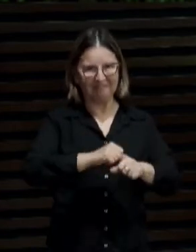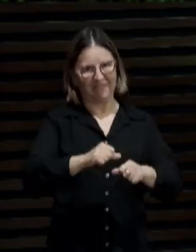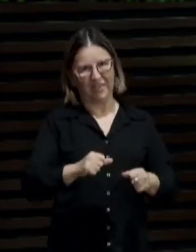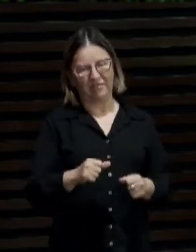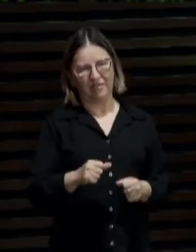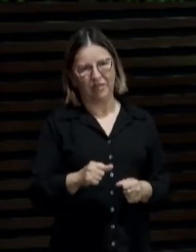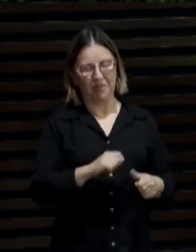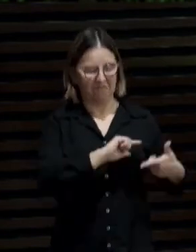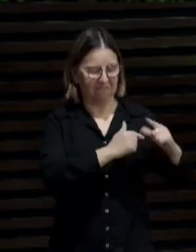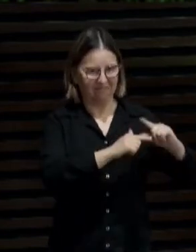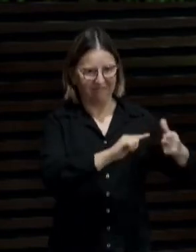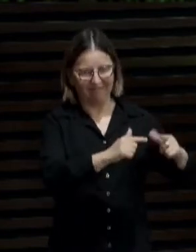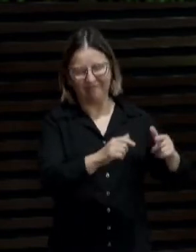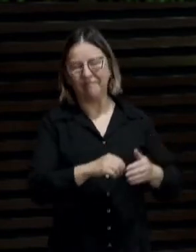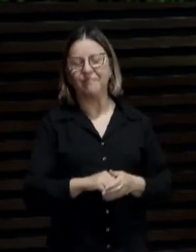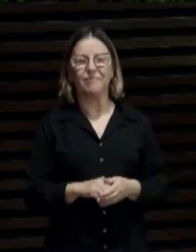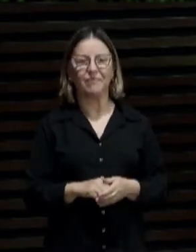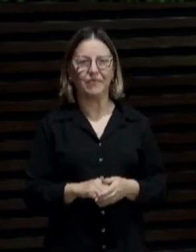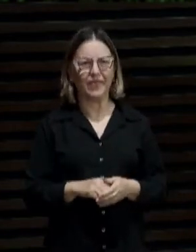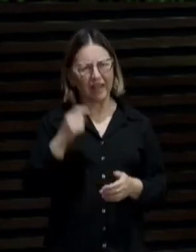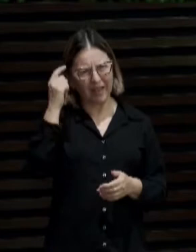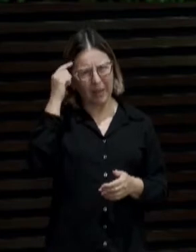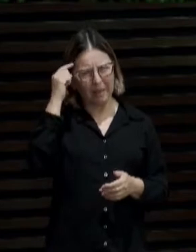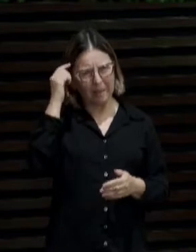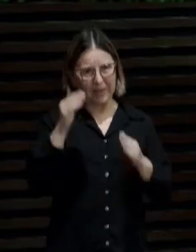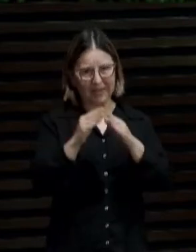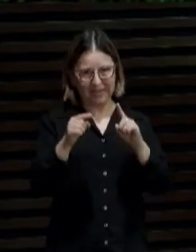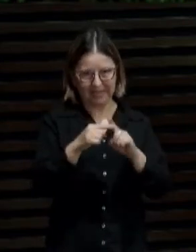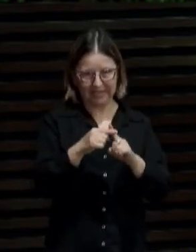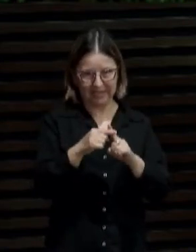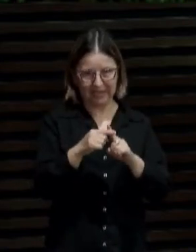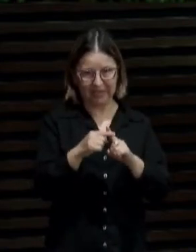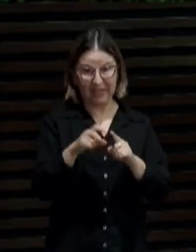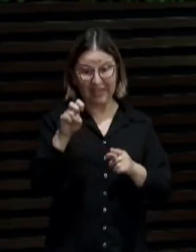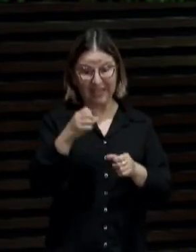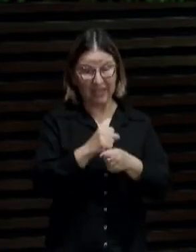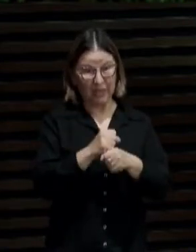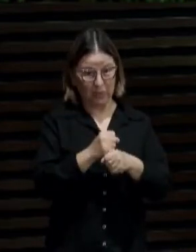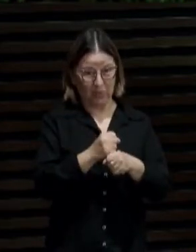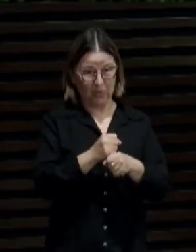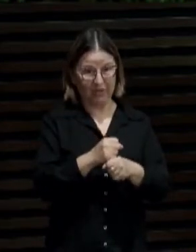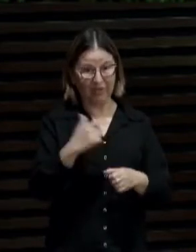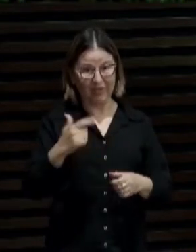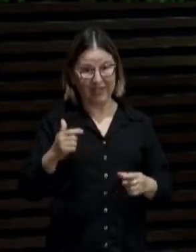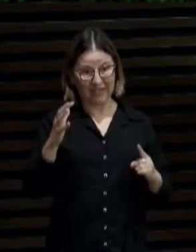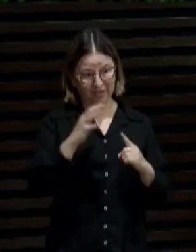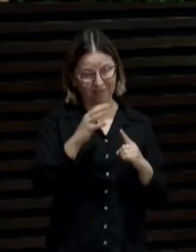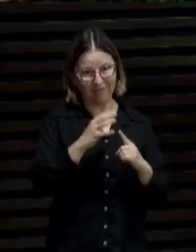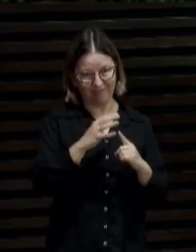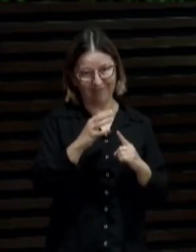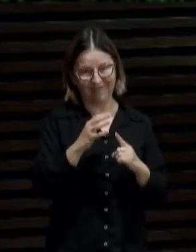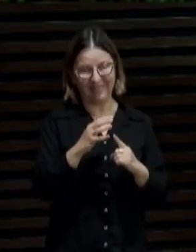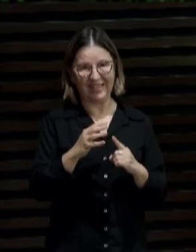E quando eles encontraram, você imagina uma igreja que passou 5 anos sem nenhuma influência dos judeus. E de repente chega os judeus que têm toda essa